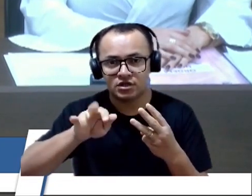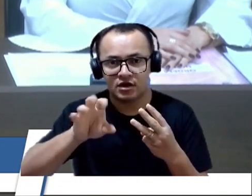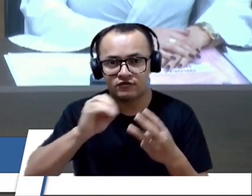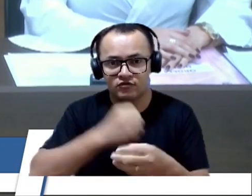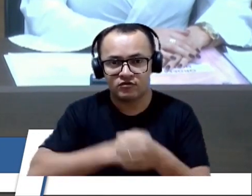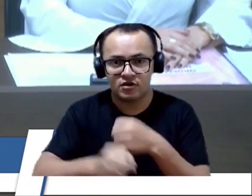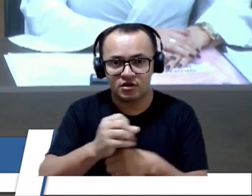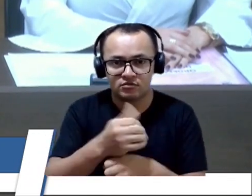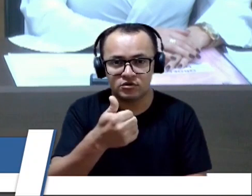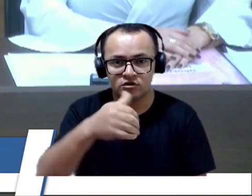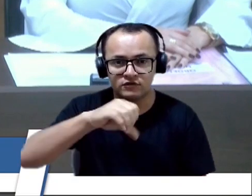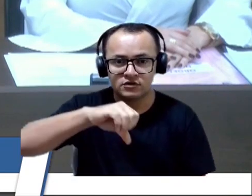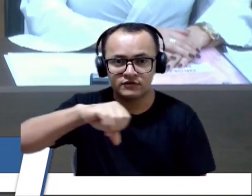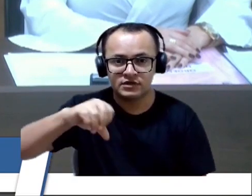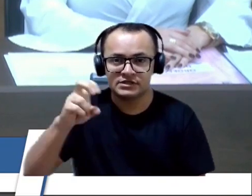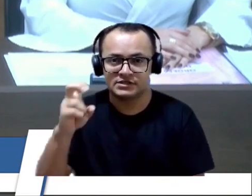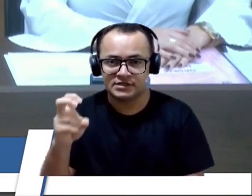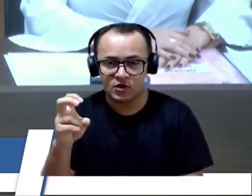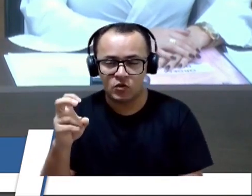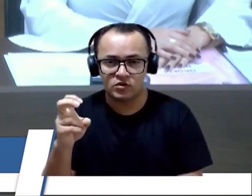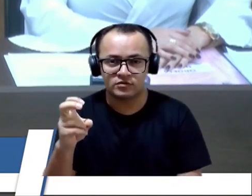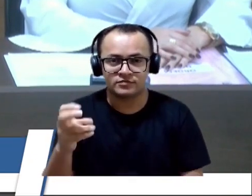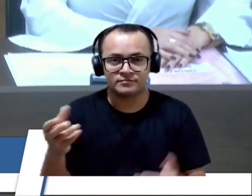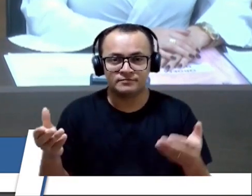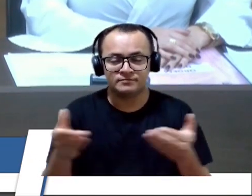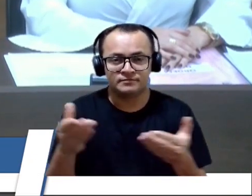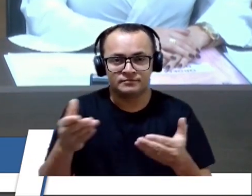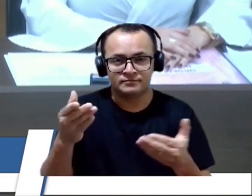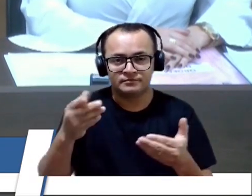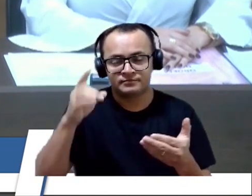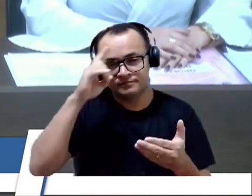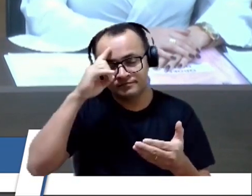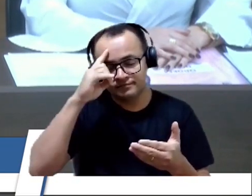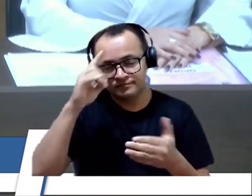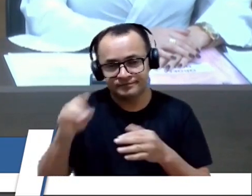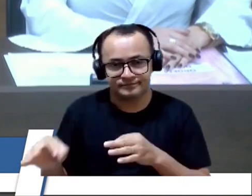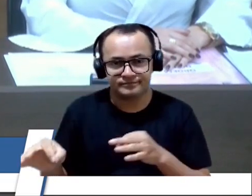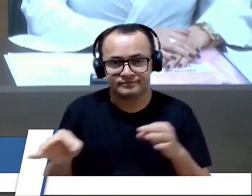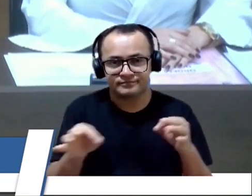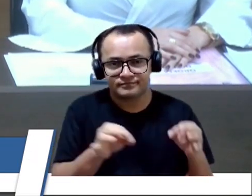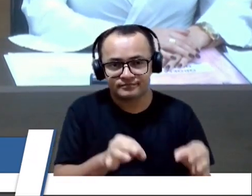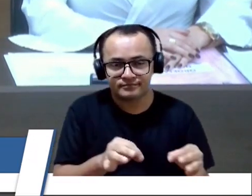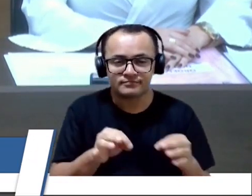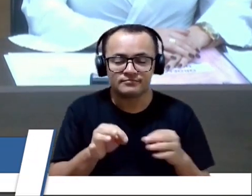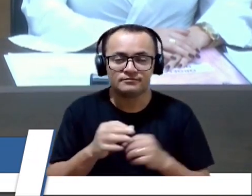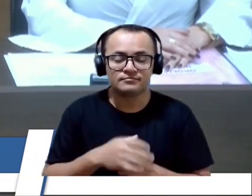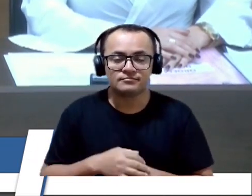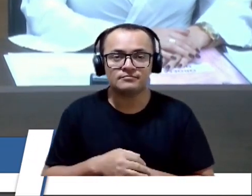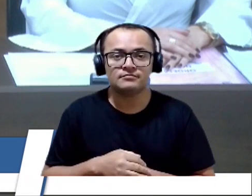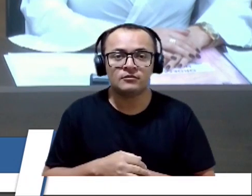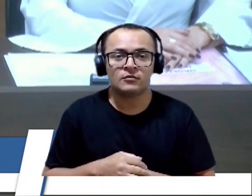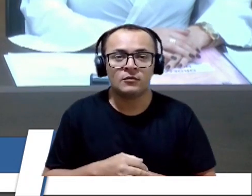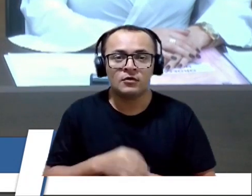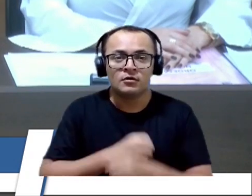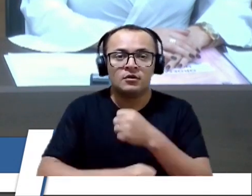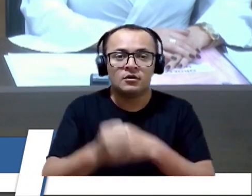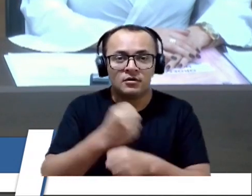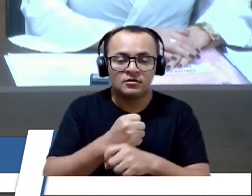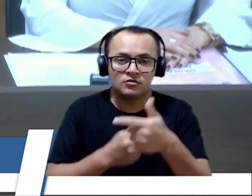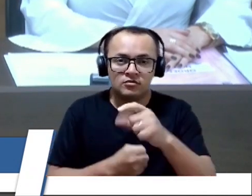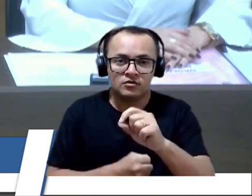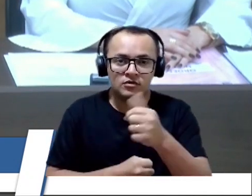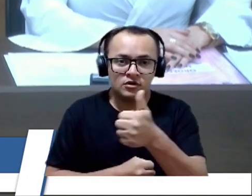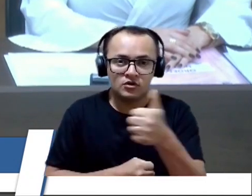anjo que traz diariamente ressignificados para a vida. Em 2011, nasceu